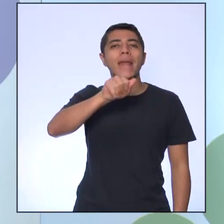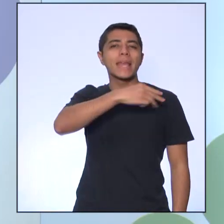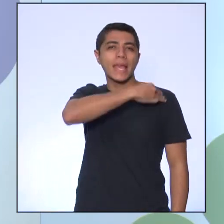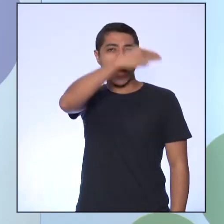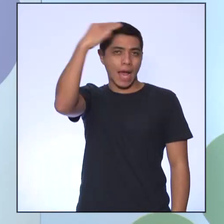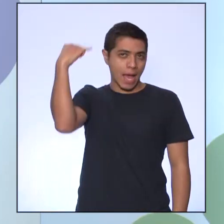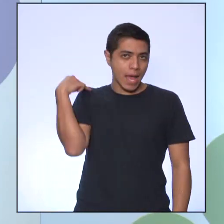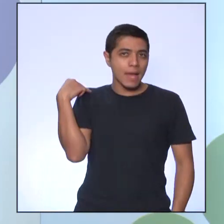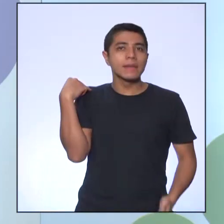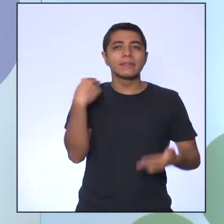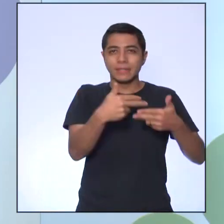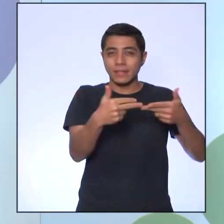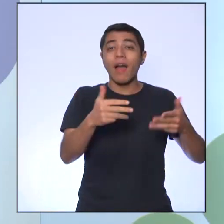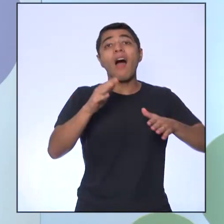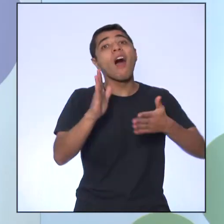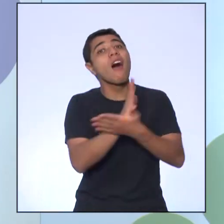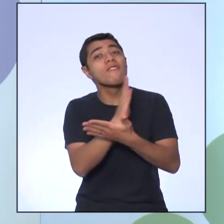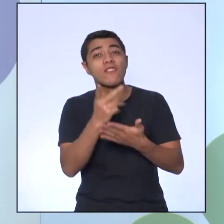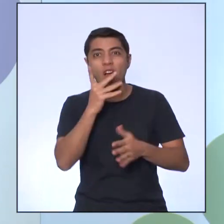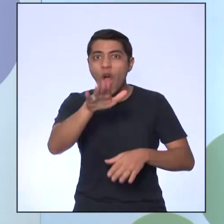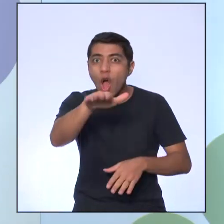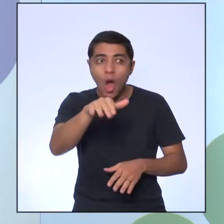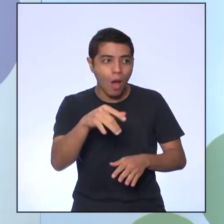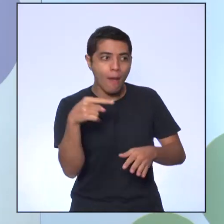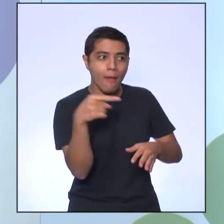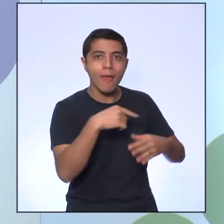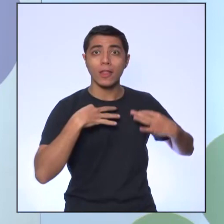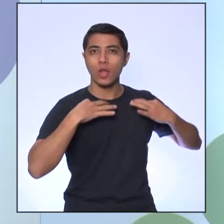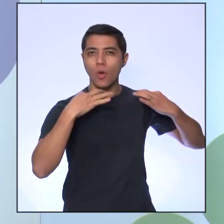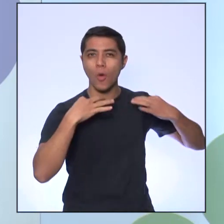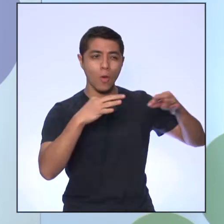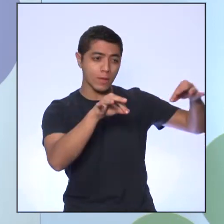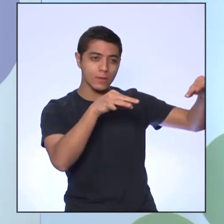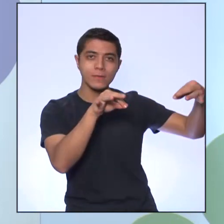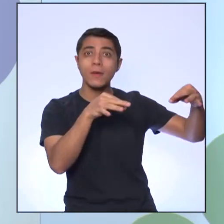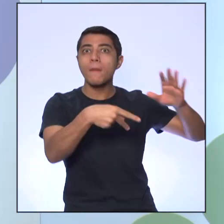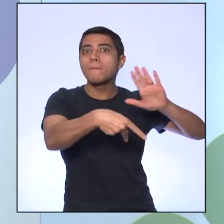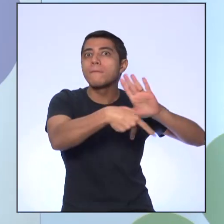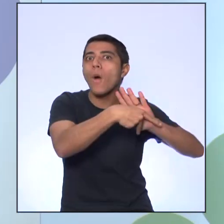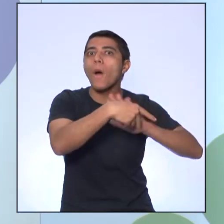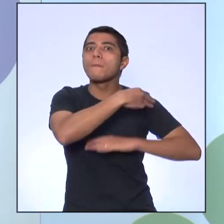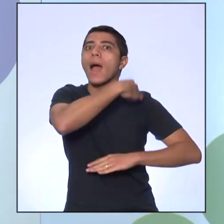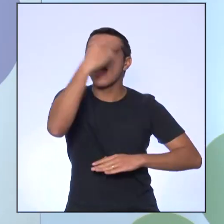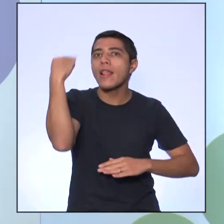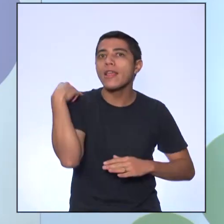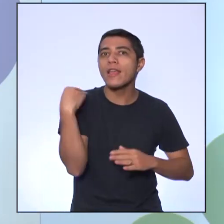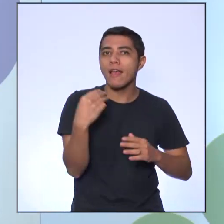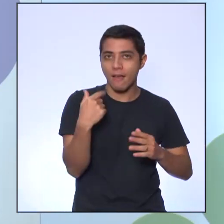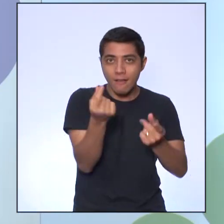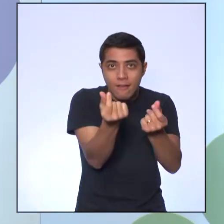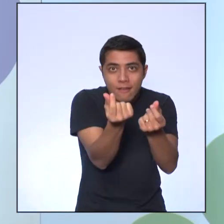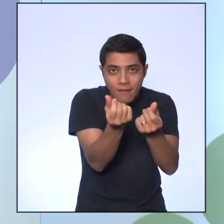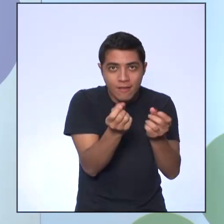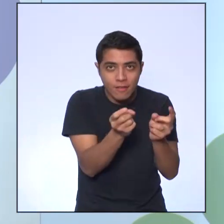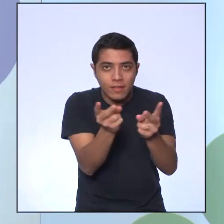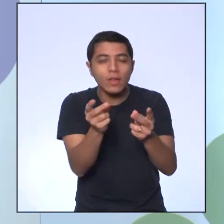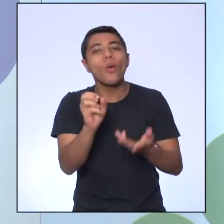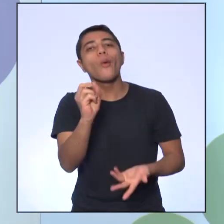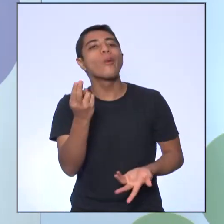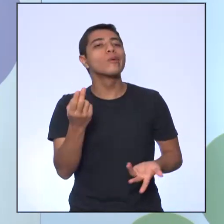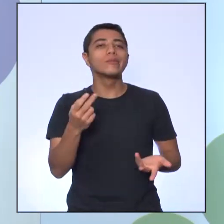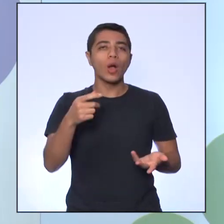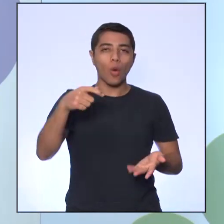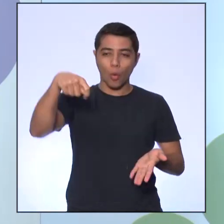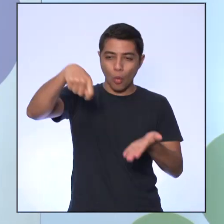Maria, era do manto de Maria. Então, olha essa colherzinha aqui, Jesus, quando era criança, comeu com essa colher. Olha, essa lasquinha de